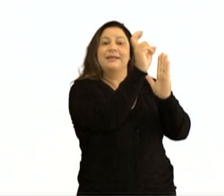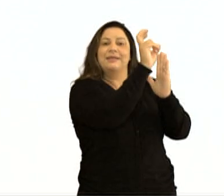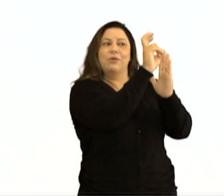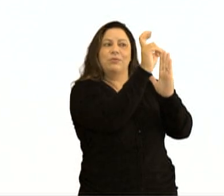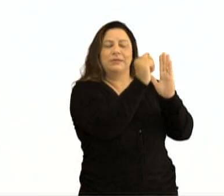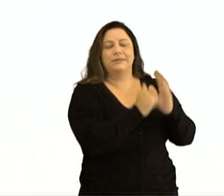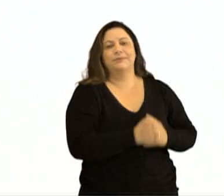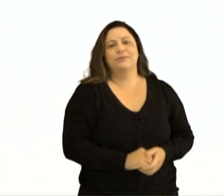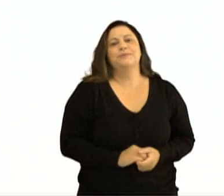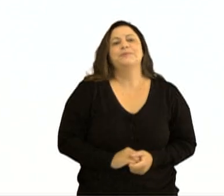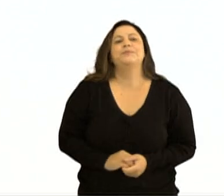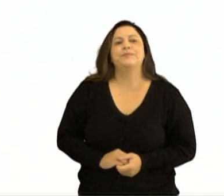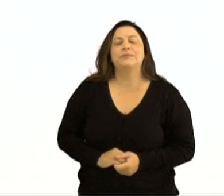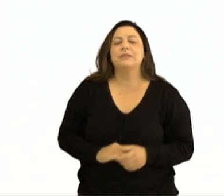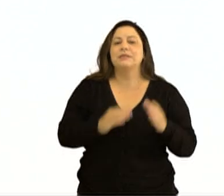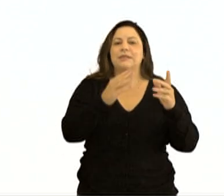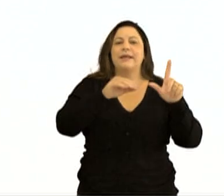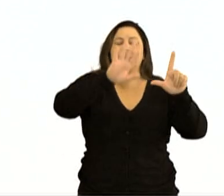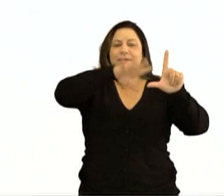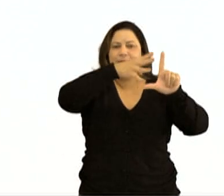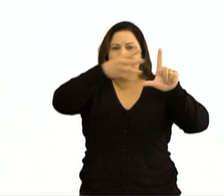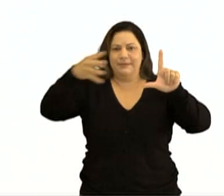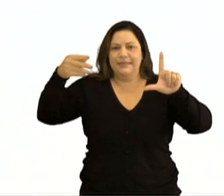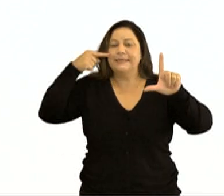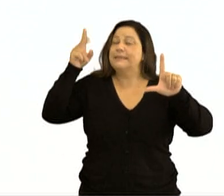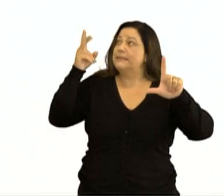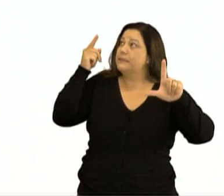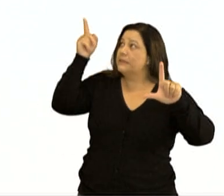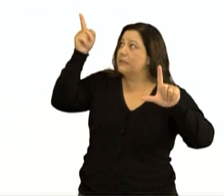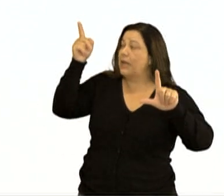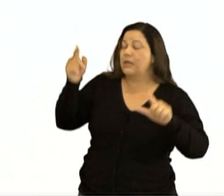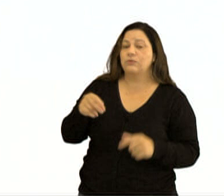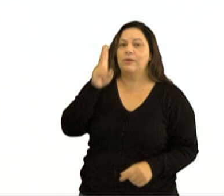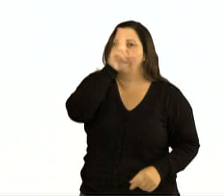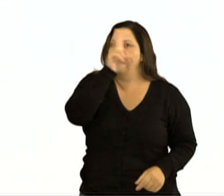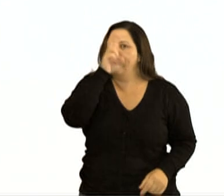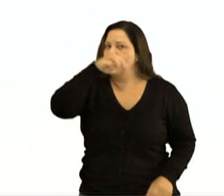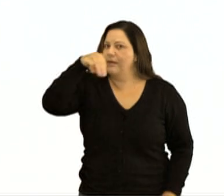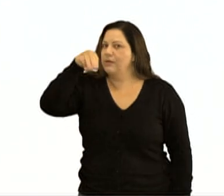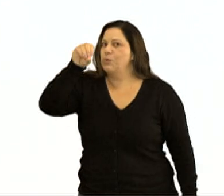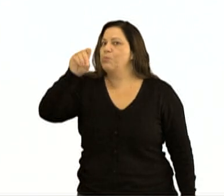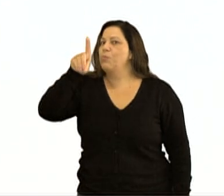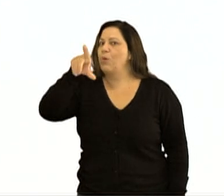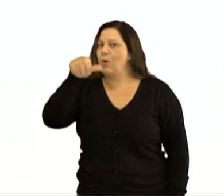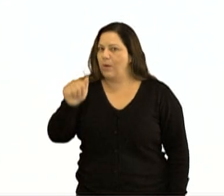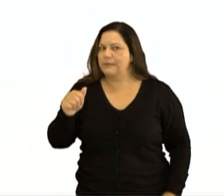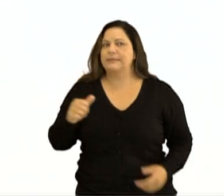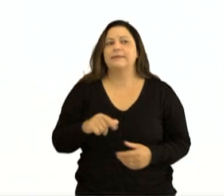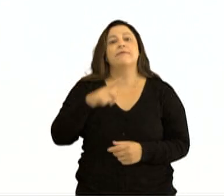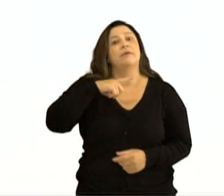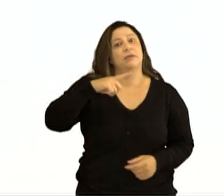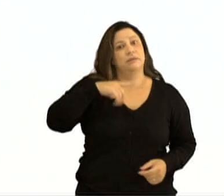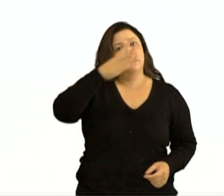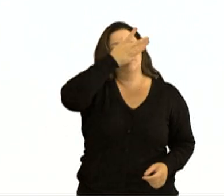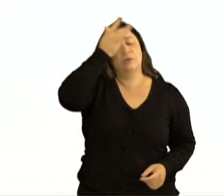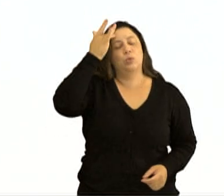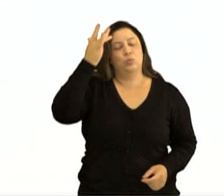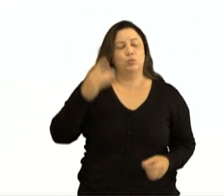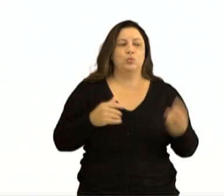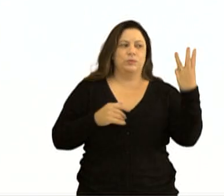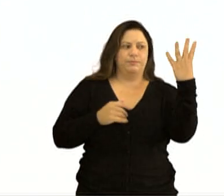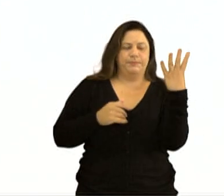andar? Daí nós temos esses dados aqui. Lembre, nós estamos querendo saber a moda. Vai ter pessoas, no térreo tem